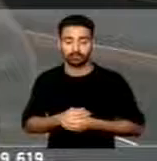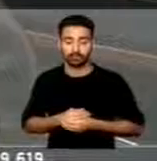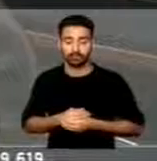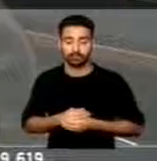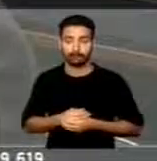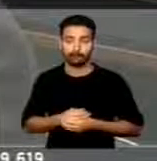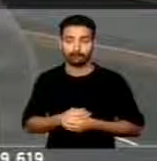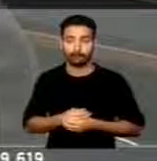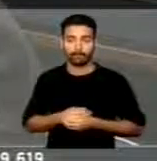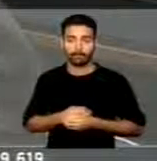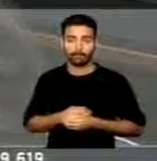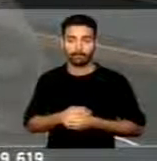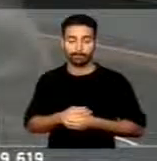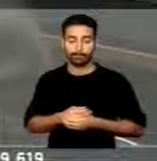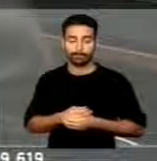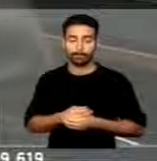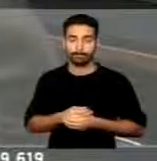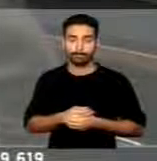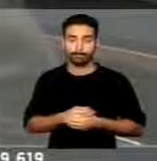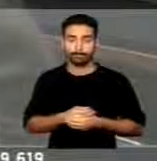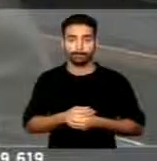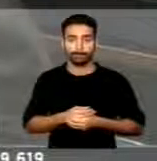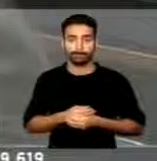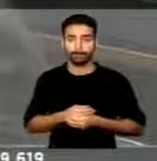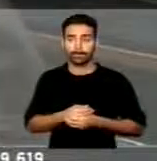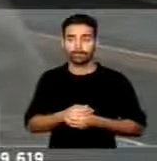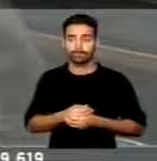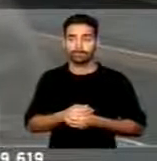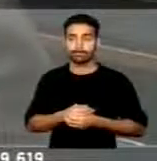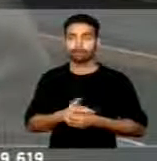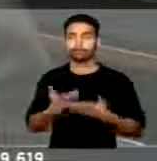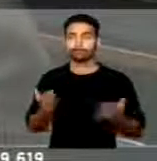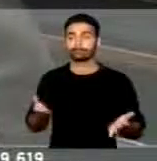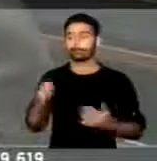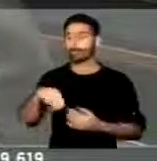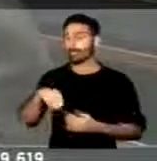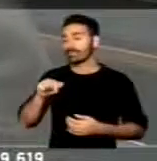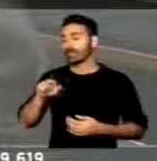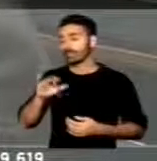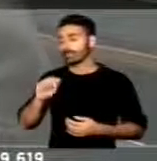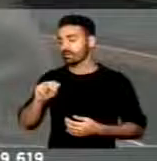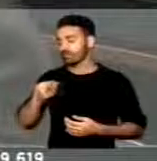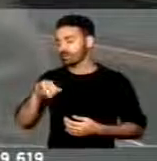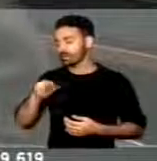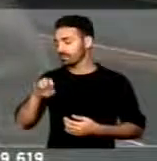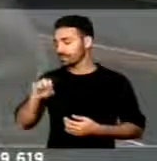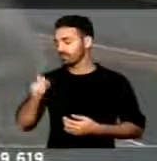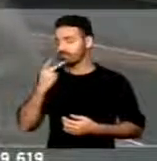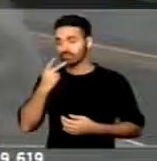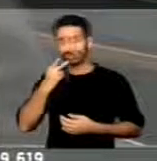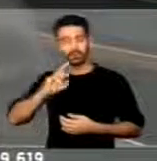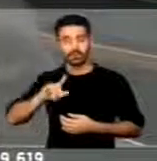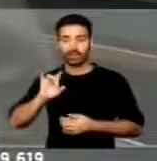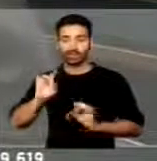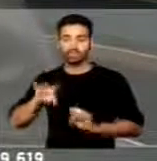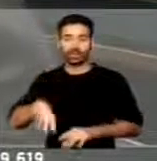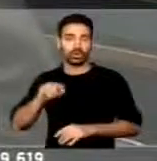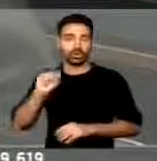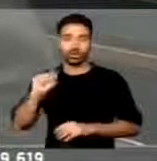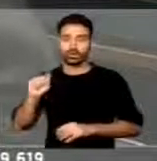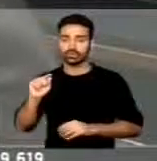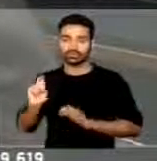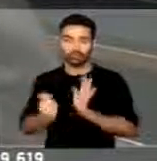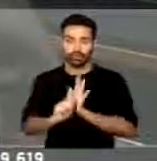policiais. Então, a palestrante Marinês falou que a Veja mostrou que não é só tráfico de drogas, tráfico